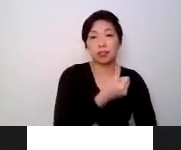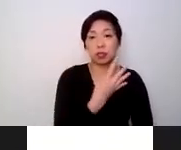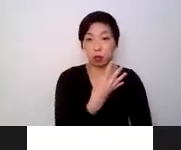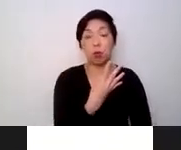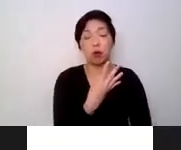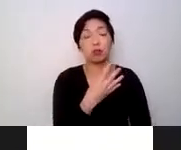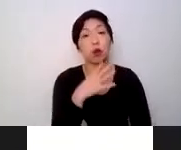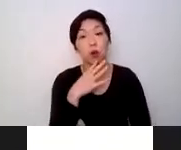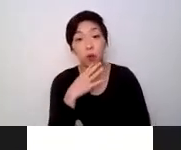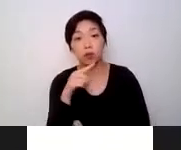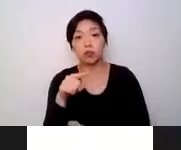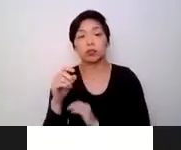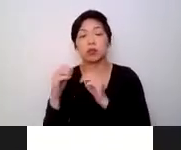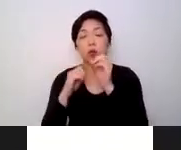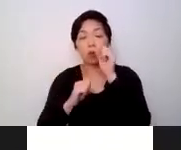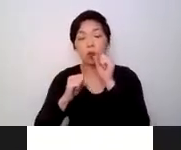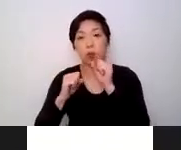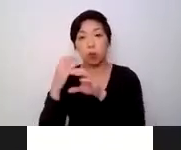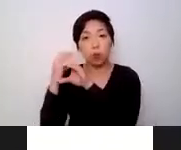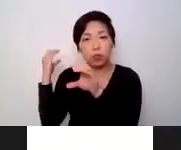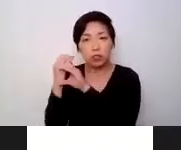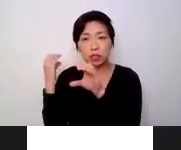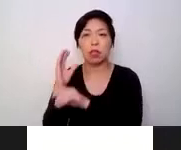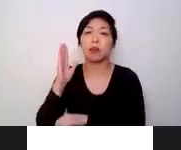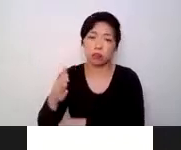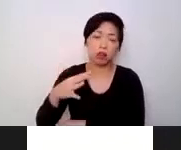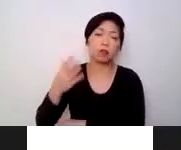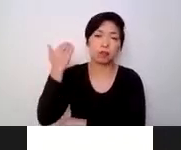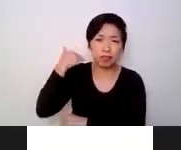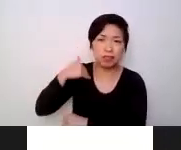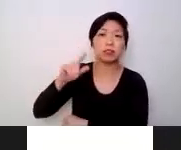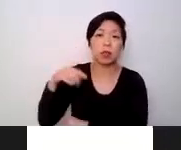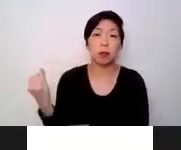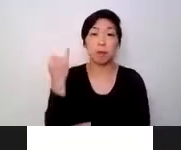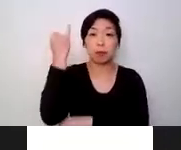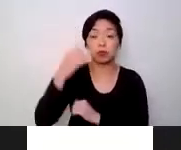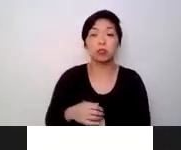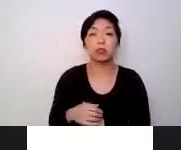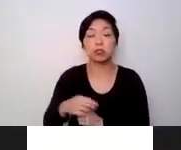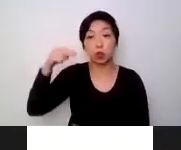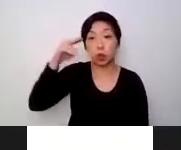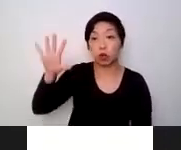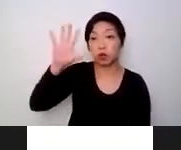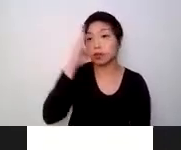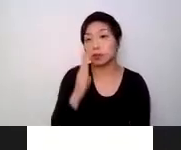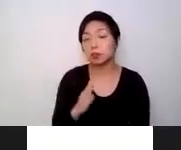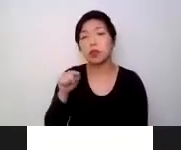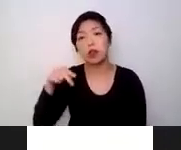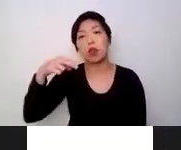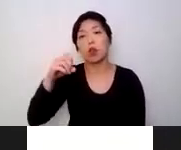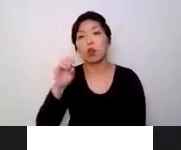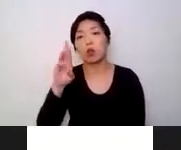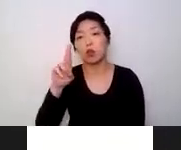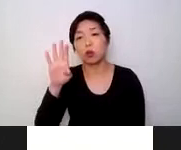o responsável pela construtora que já era super imponente no nordeste brasileiro e segundo Norberto os dois